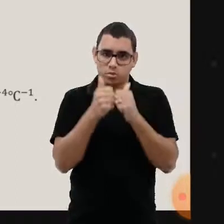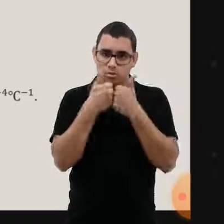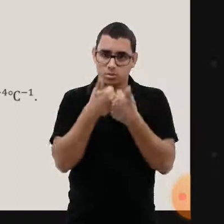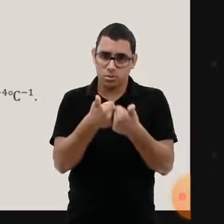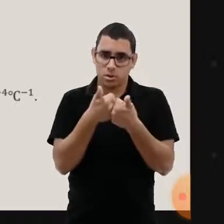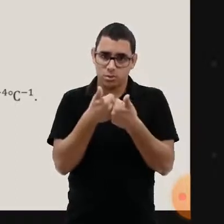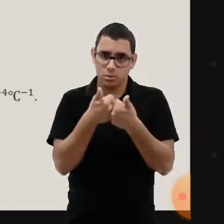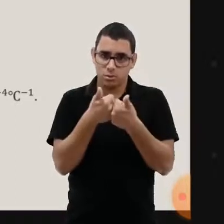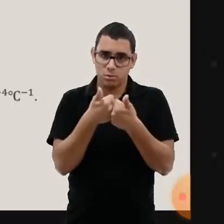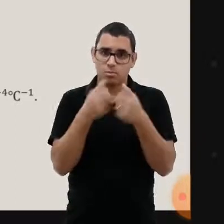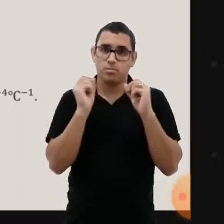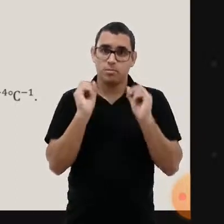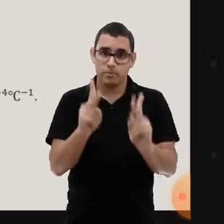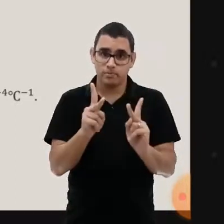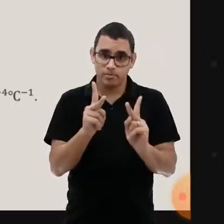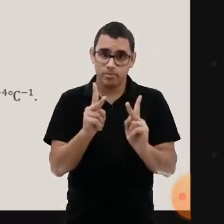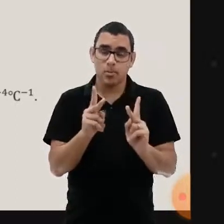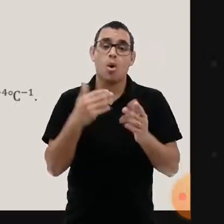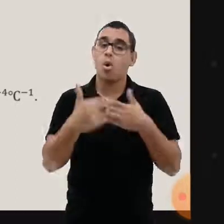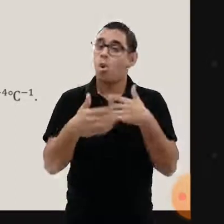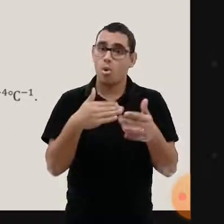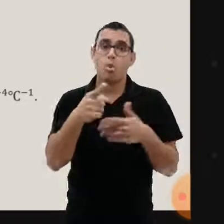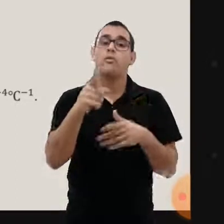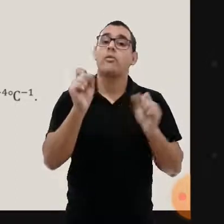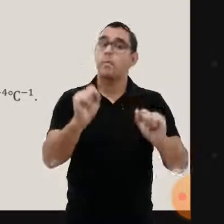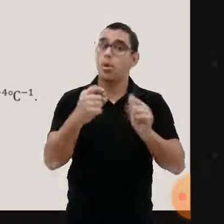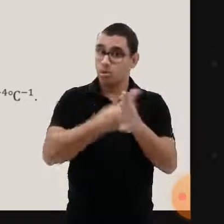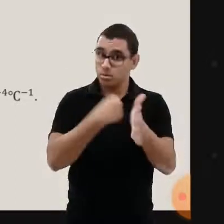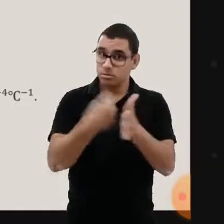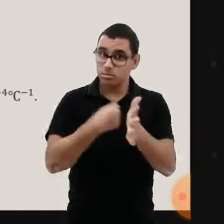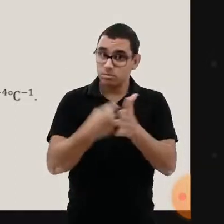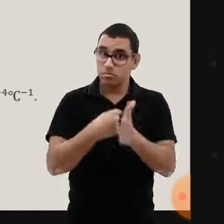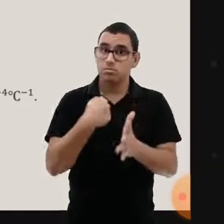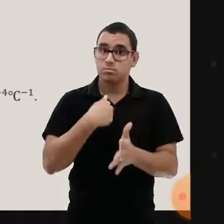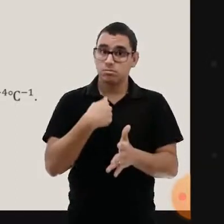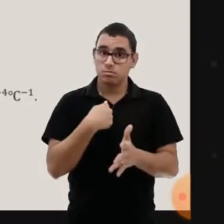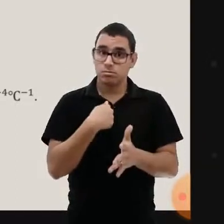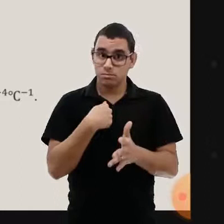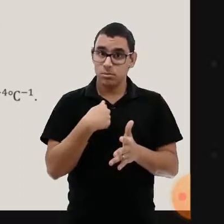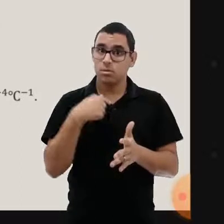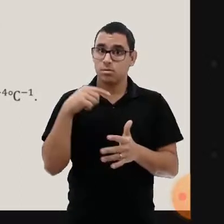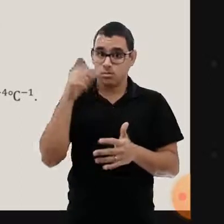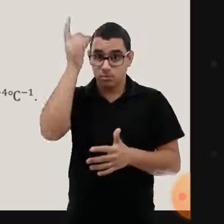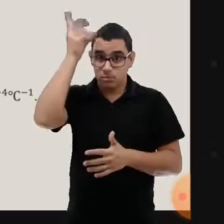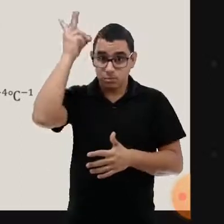nós vamos retomar com a atividade,